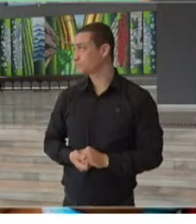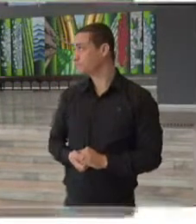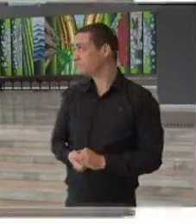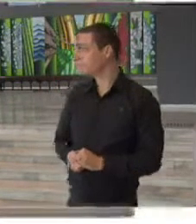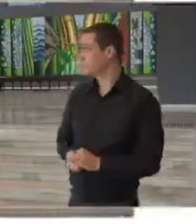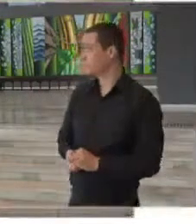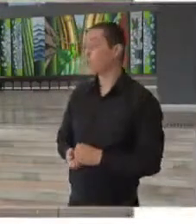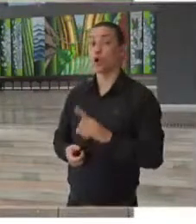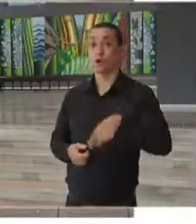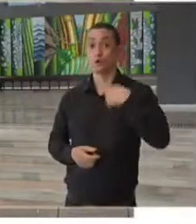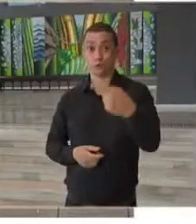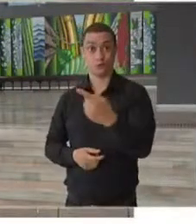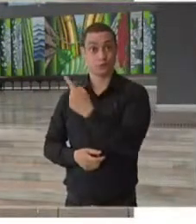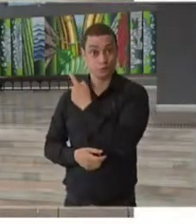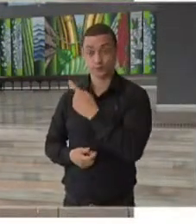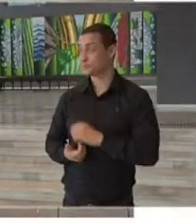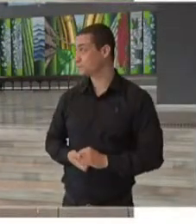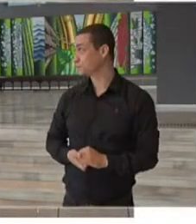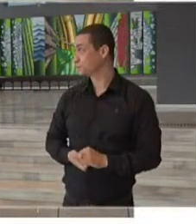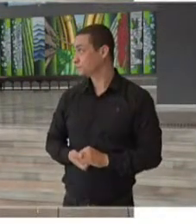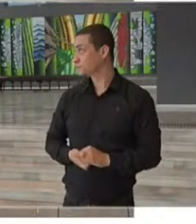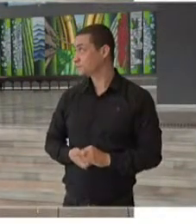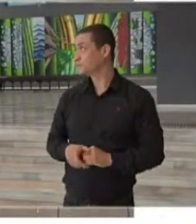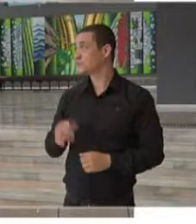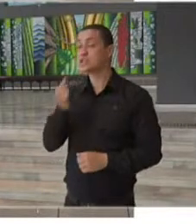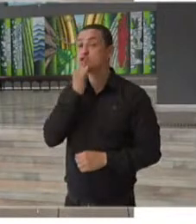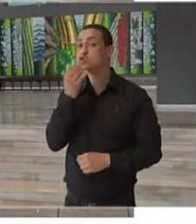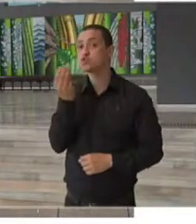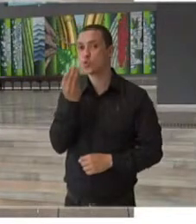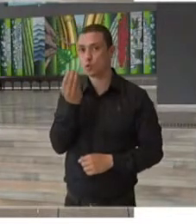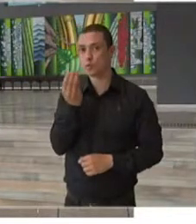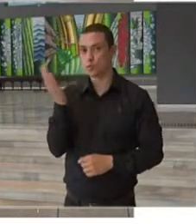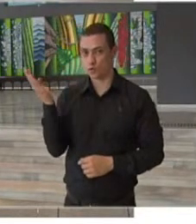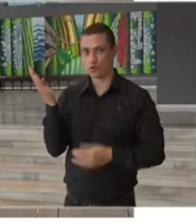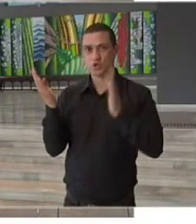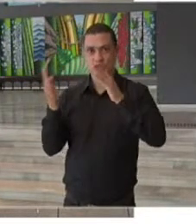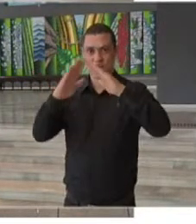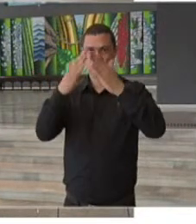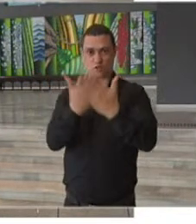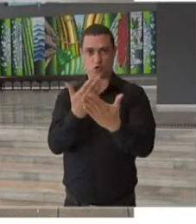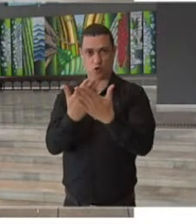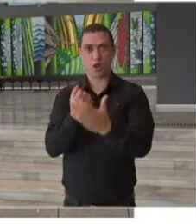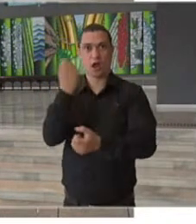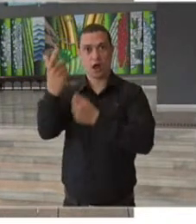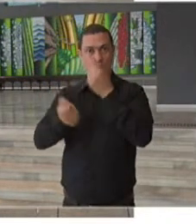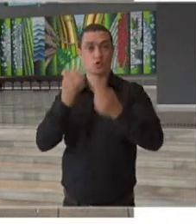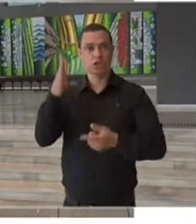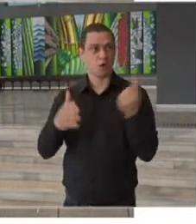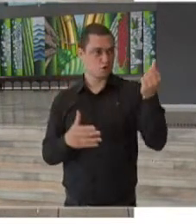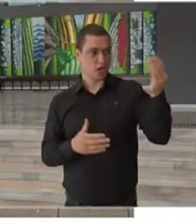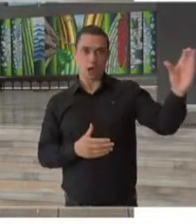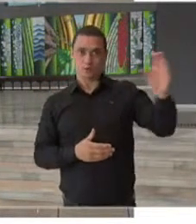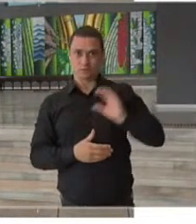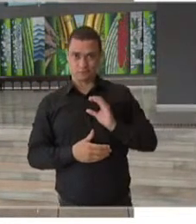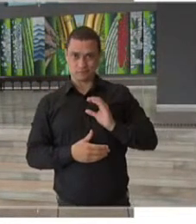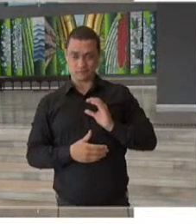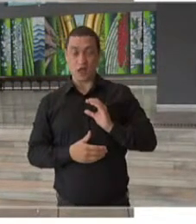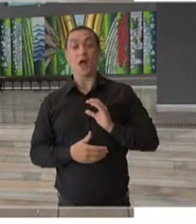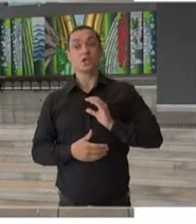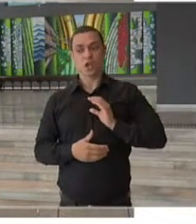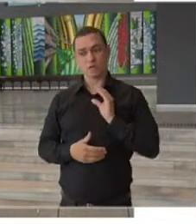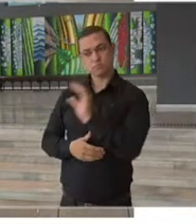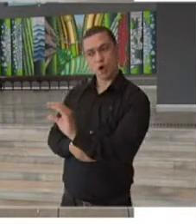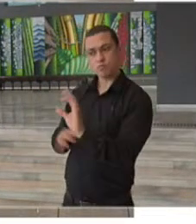passar? Aqui são alguns dos exemplos de já escolas que usaram dinheiro do programa Direto na